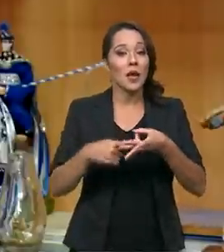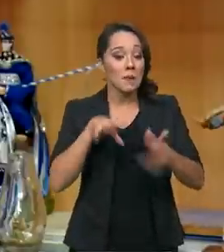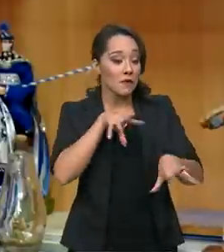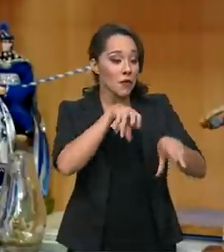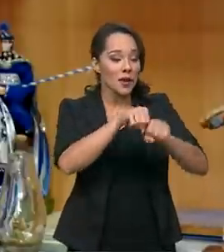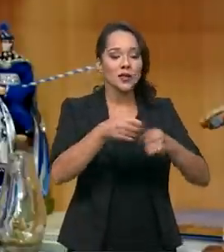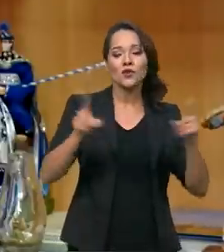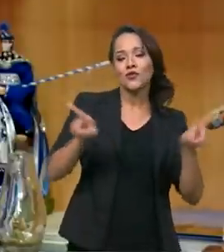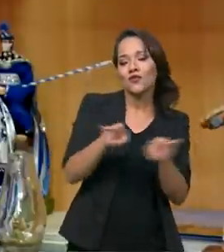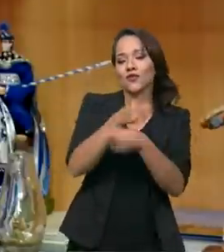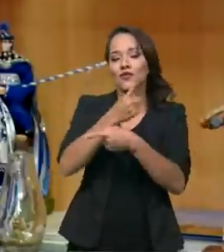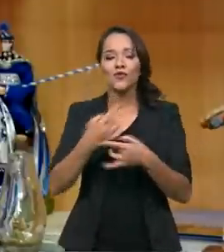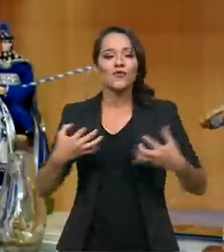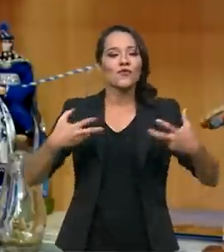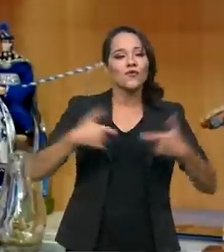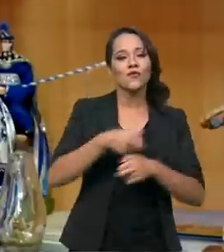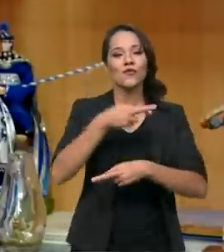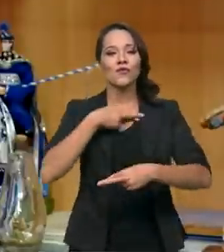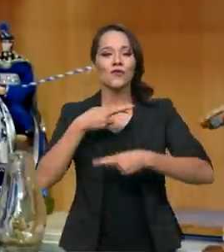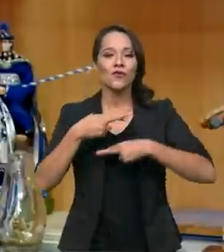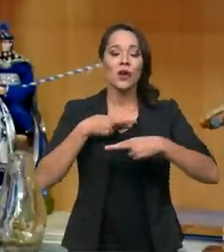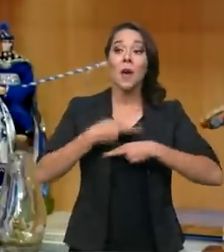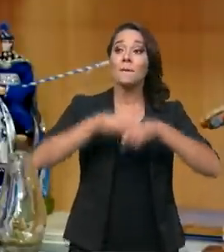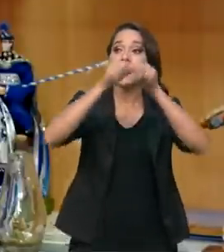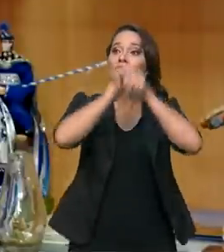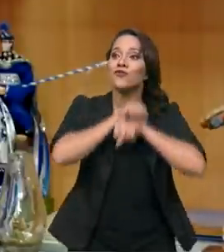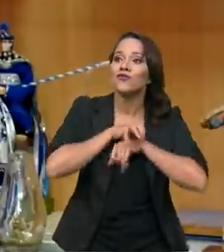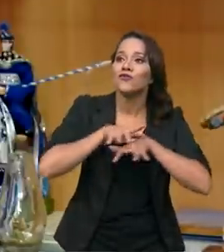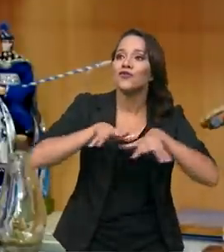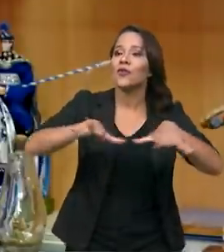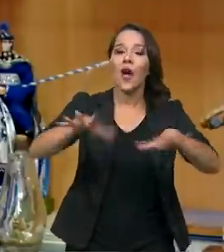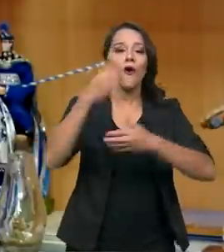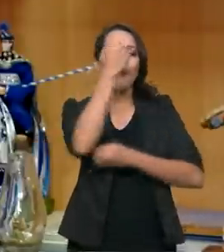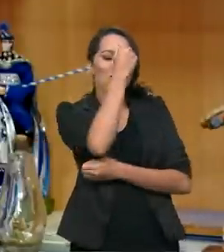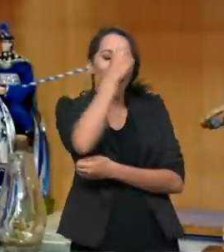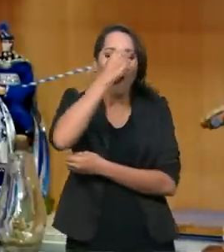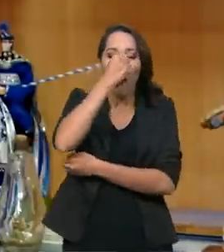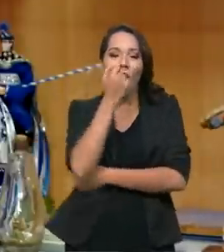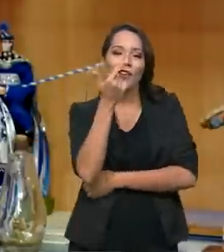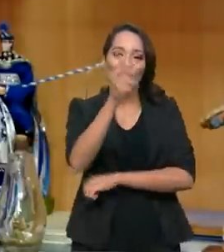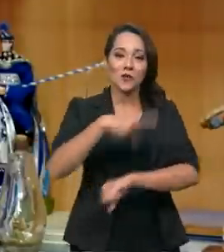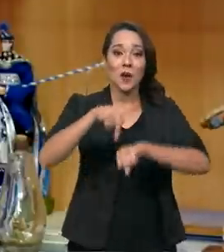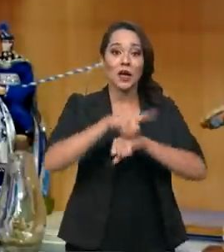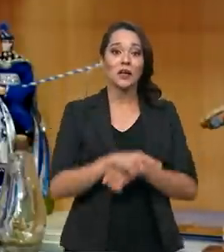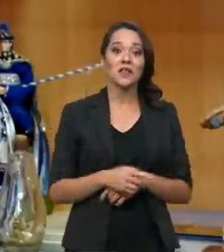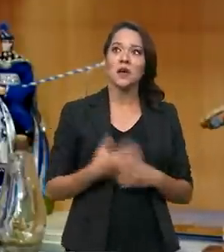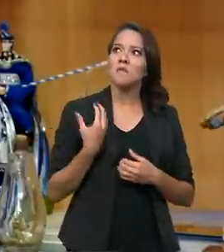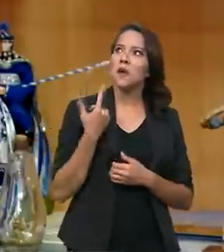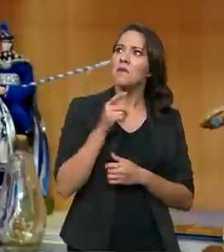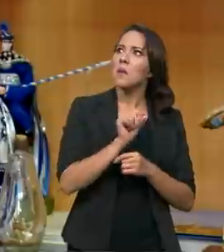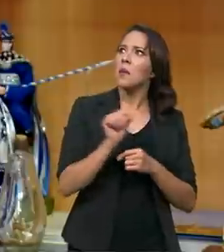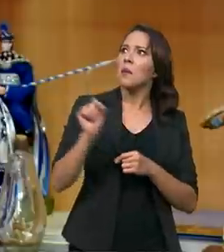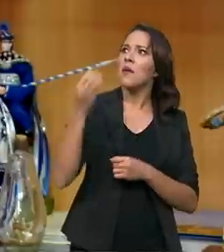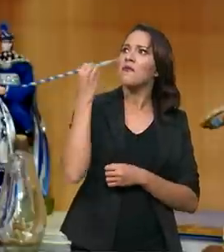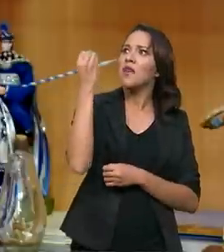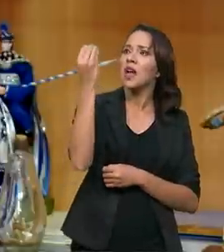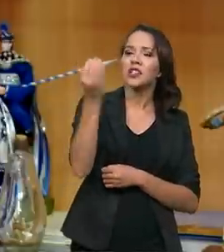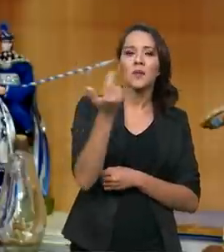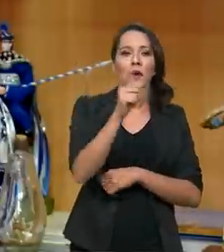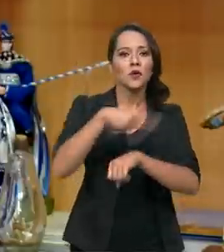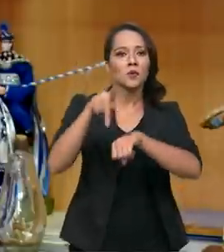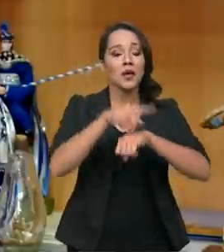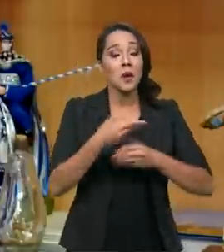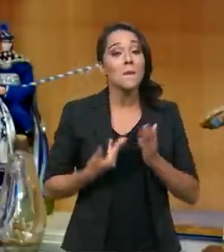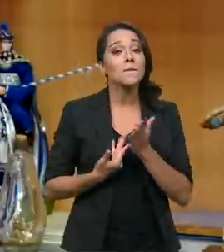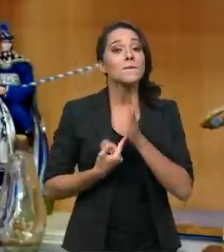para a formação de Orquestra de sanfonas de ritmo para divulgar o forró lá fora no exterior fazer eu sei lá fora de artistas de forró mostrar o